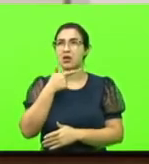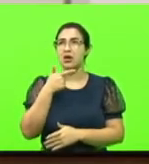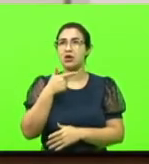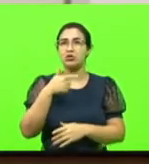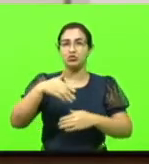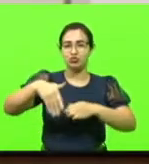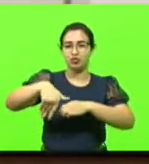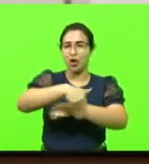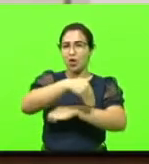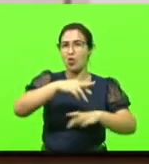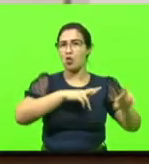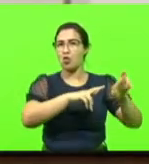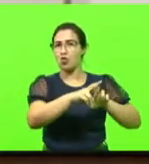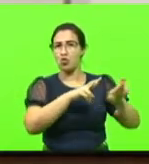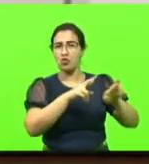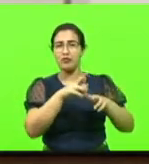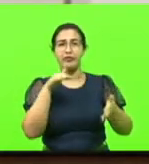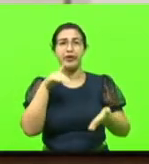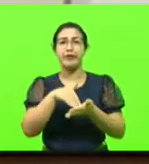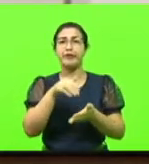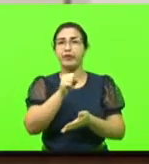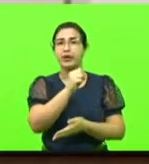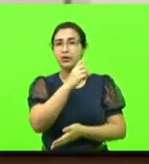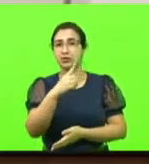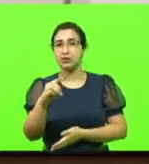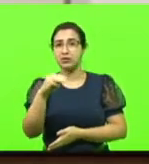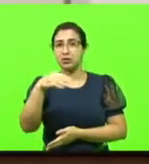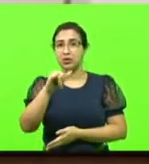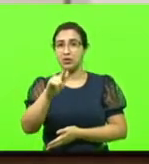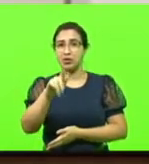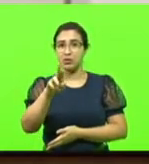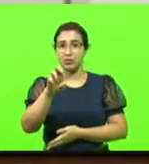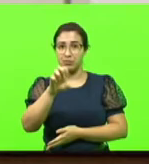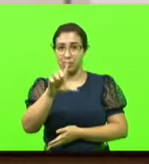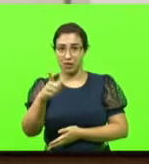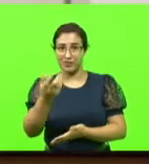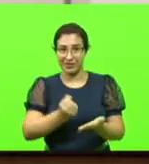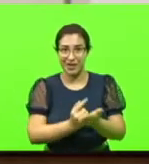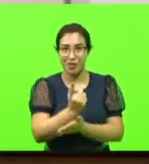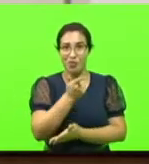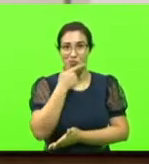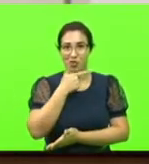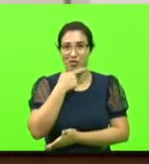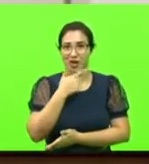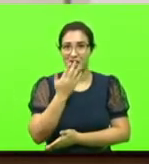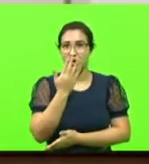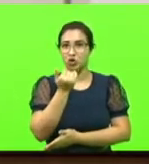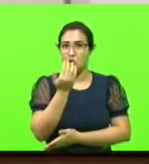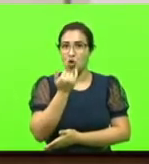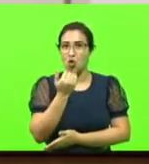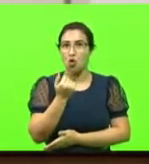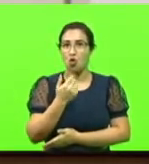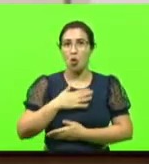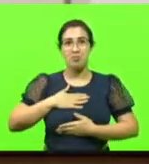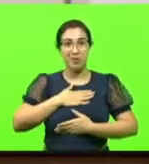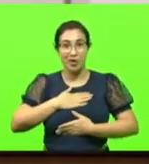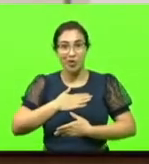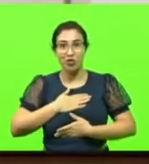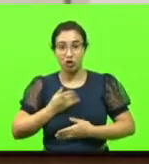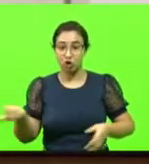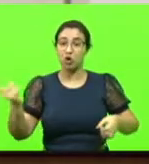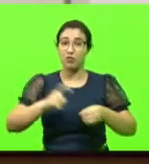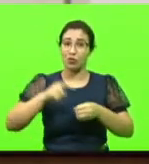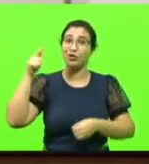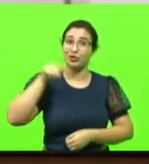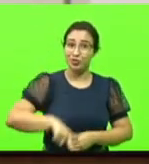470, daqui até São Miguel do Oeste, e quando compra o queijo, você gosta do queijo, e você volta e compra novamente naquele local o queijo,